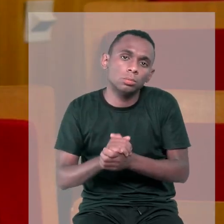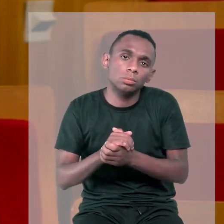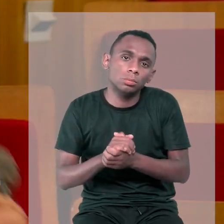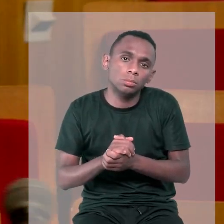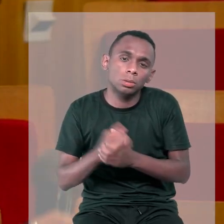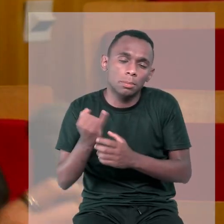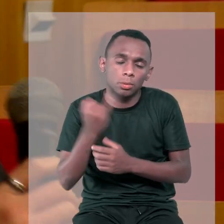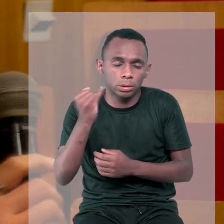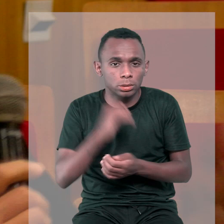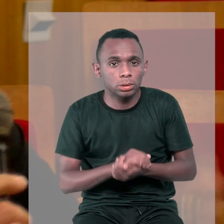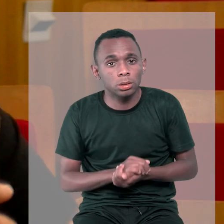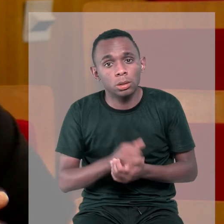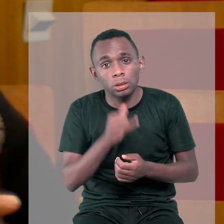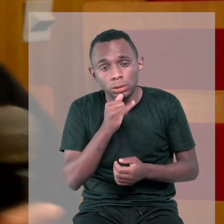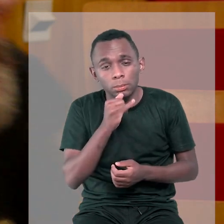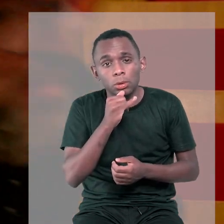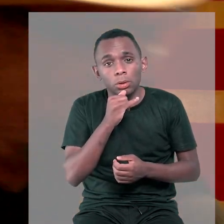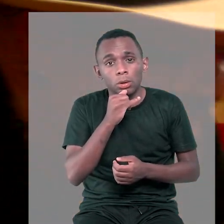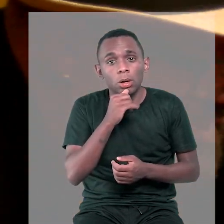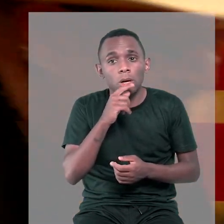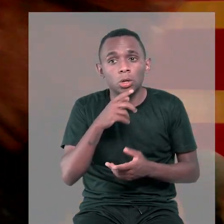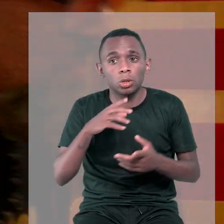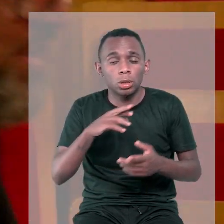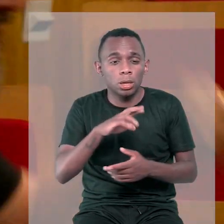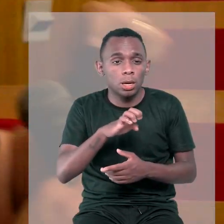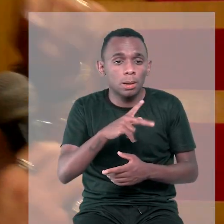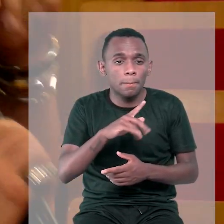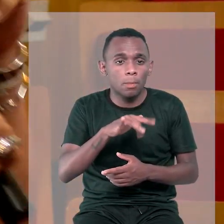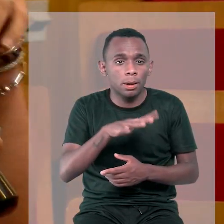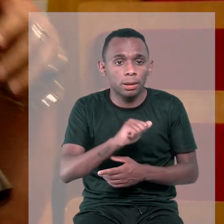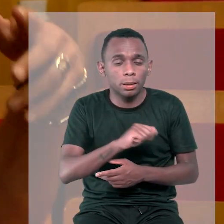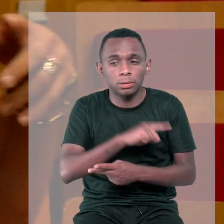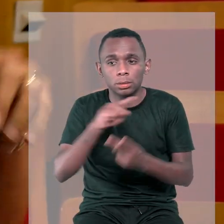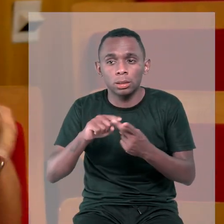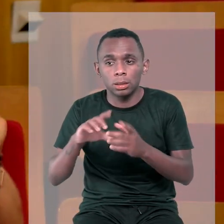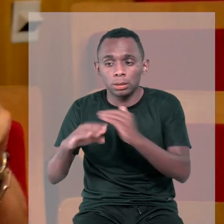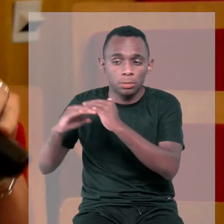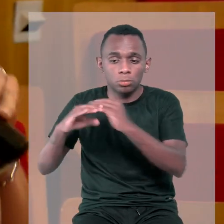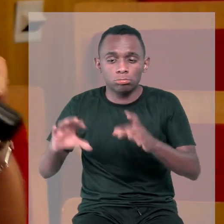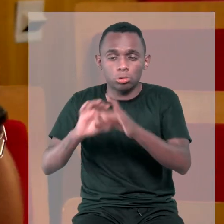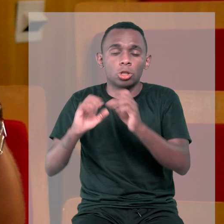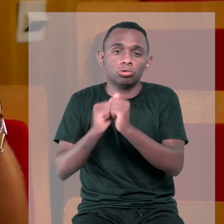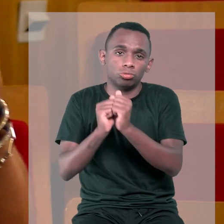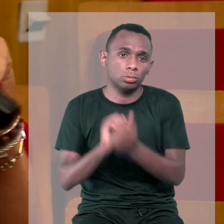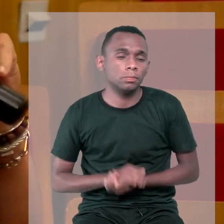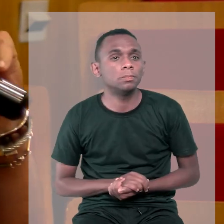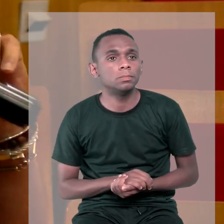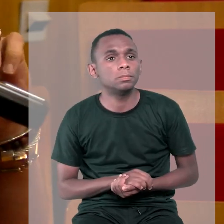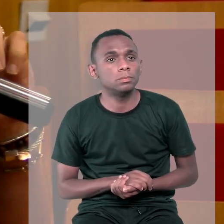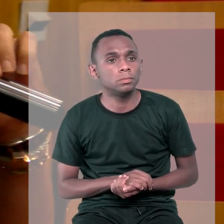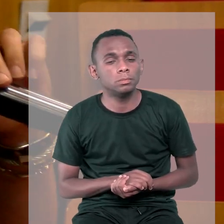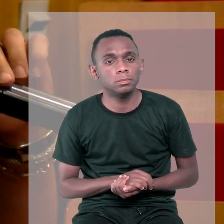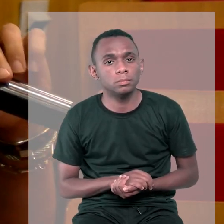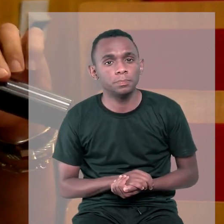Boa noite. Boa noite, professor. Palestra maravilhosa. É só para trazer um ponto que eu, sim, sobre essa questão que o senhor